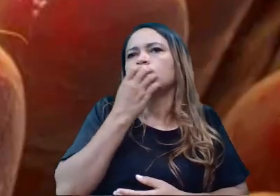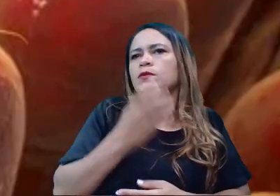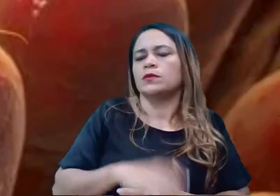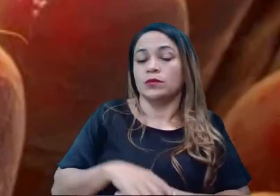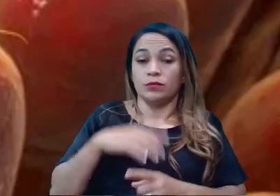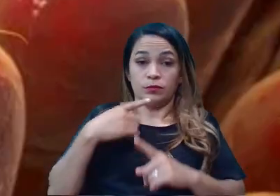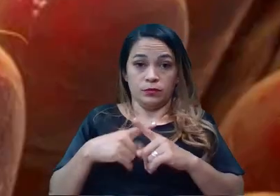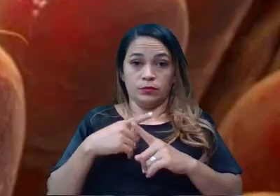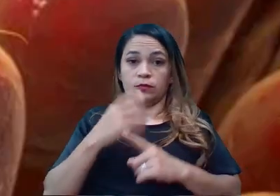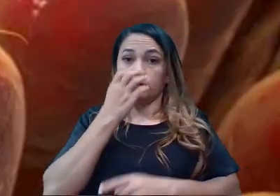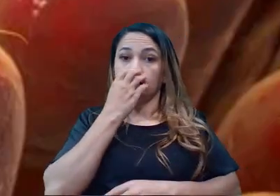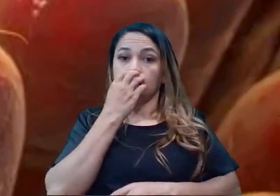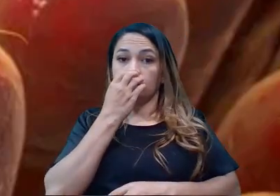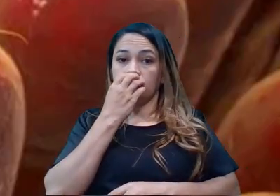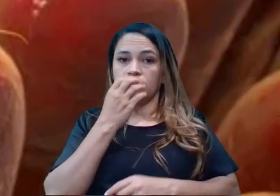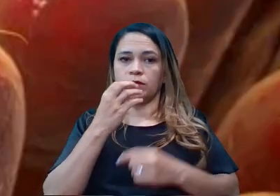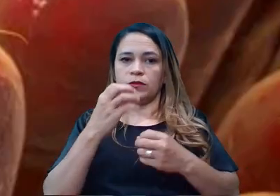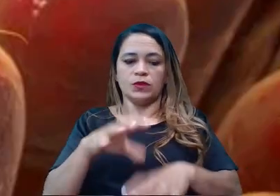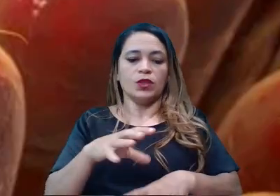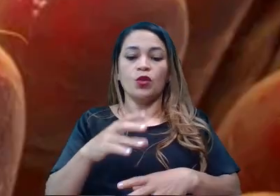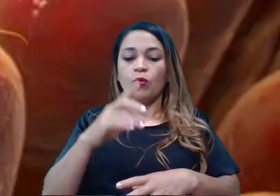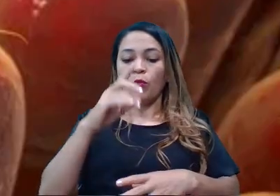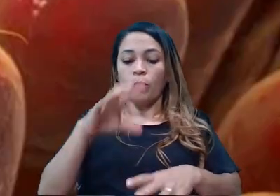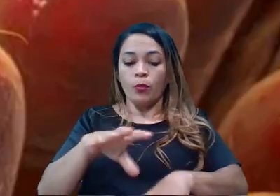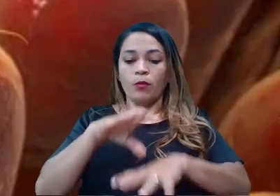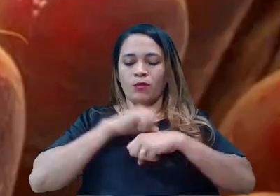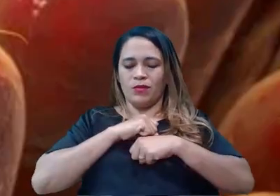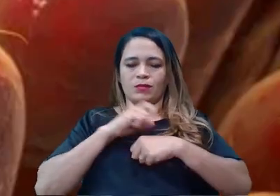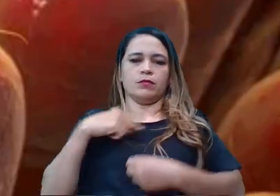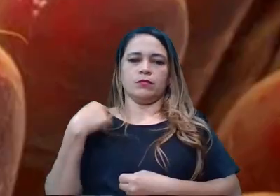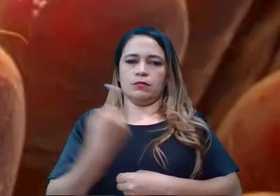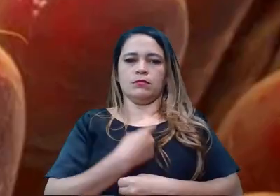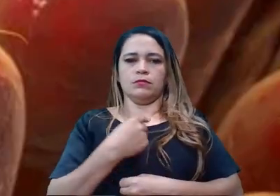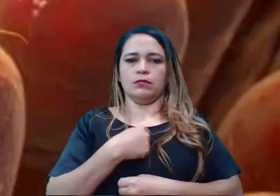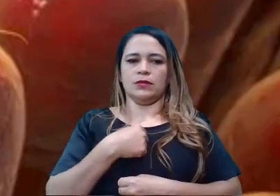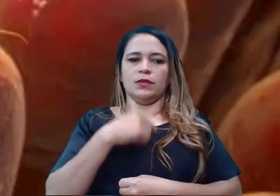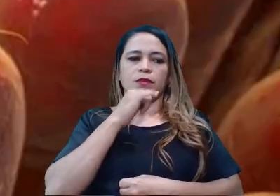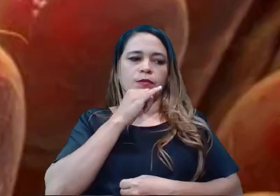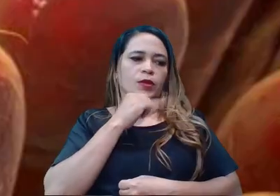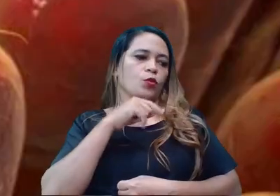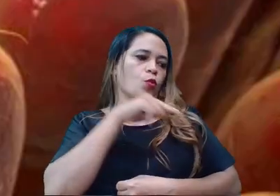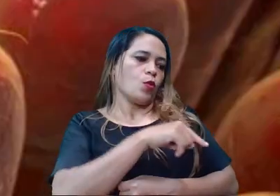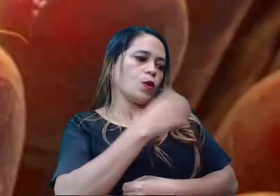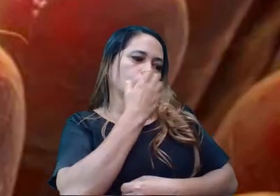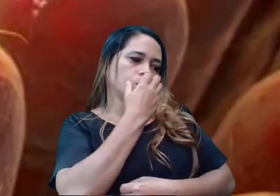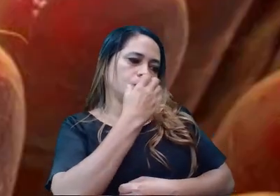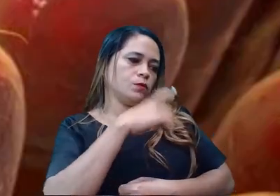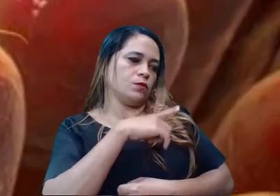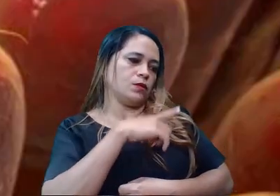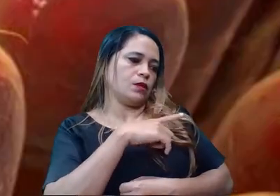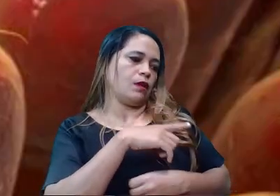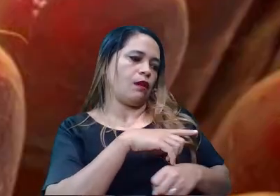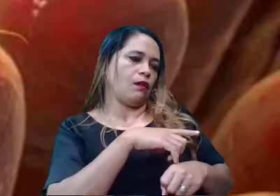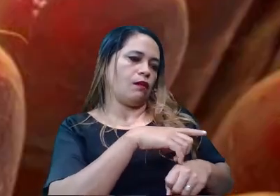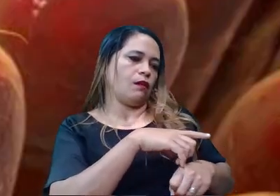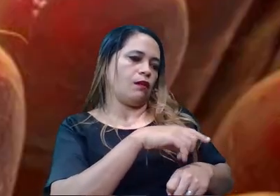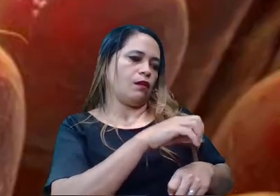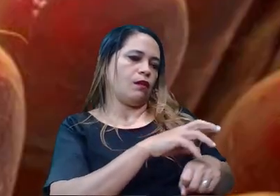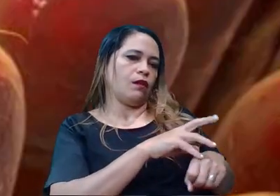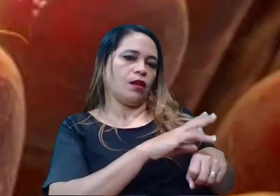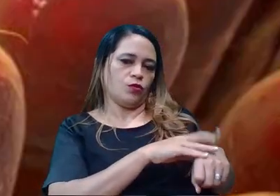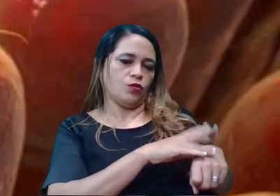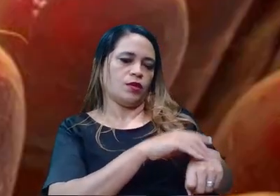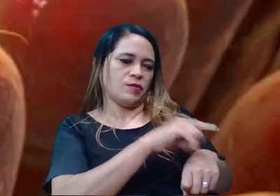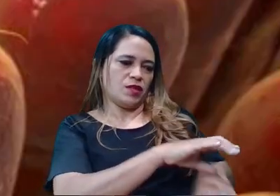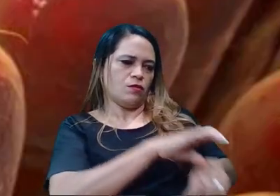o cachorro, ele não transmite nada pra gente. Vamos supor que eu tenho na minha casa um cachorro com leishmaniose. Eu vou pegar a leishmaniose do cachorro? Não.